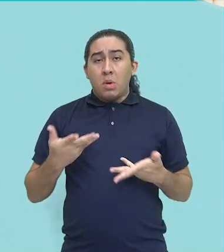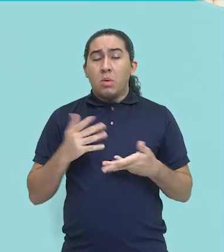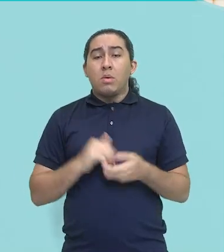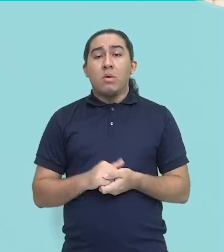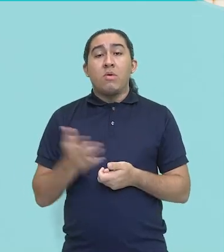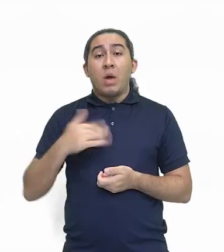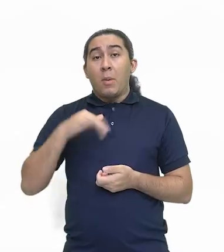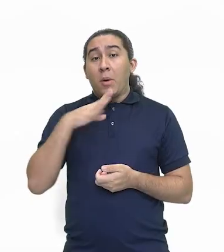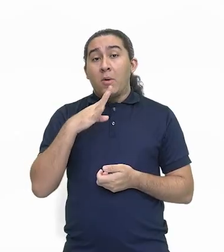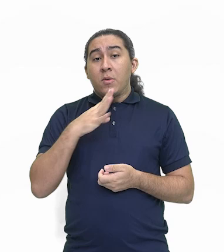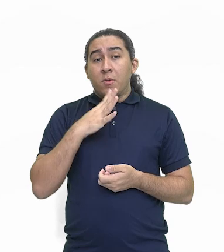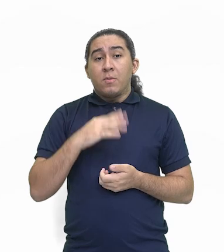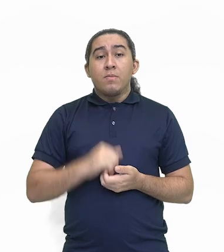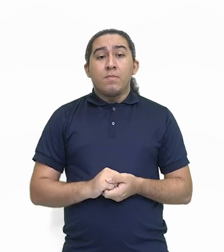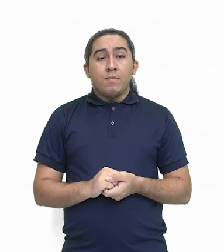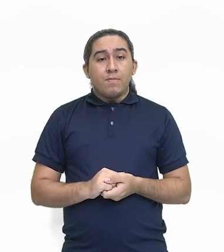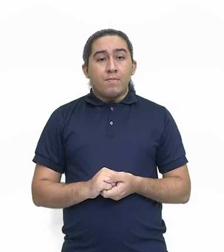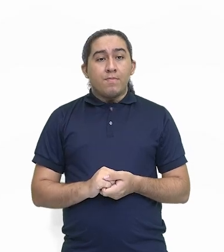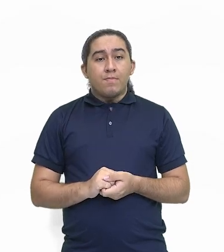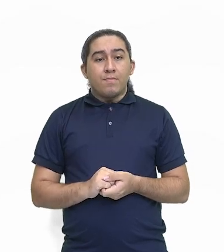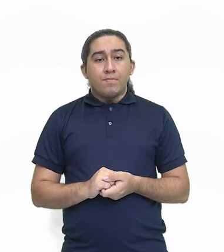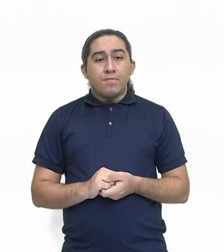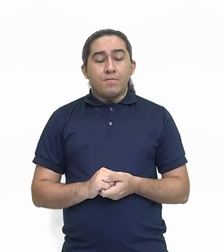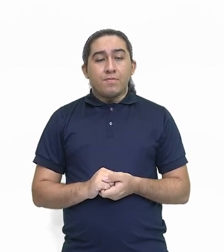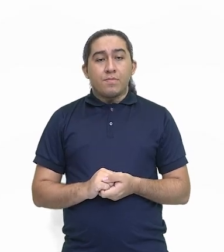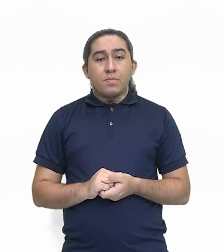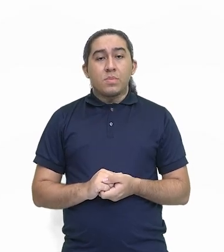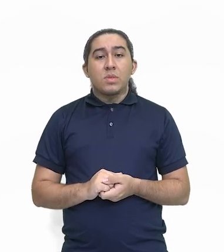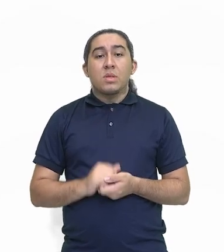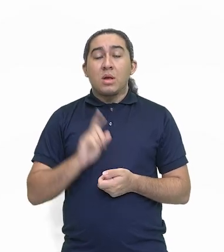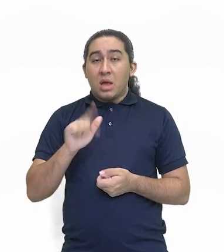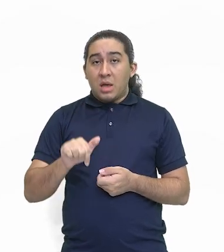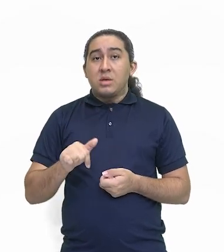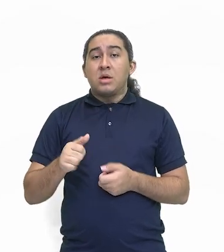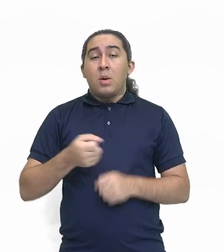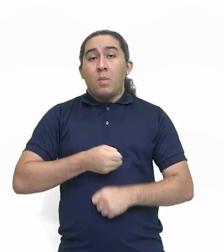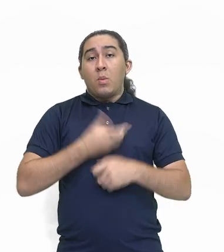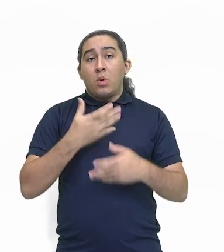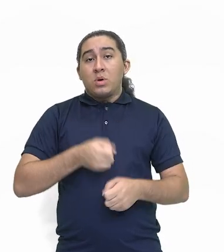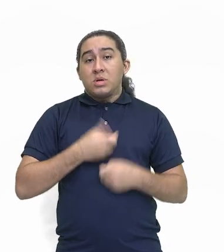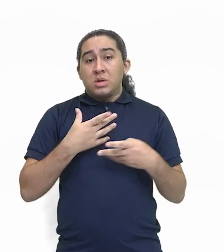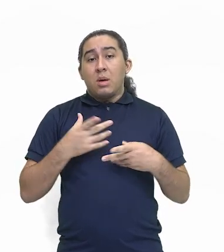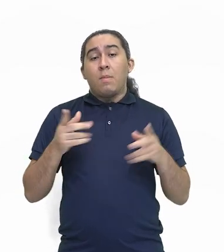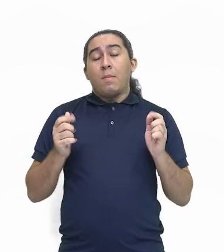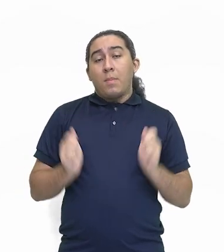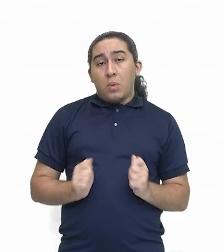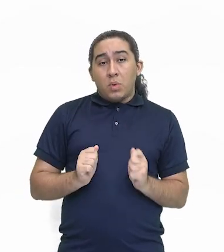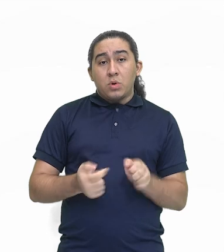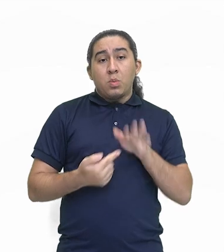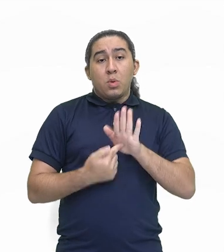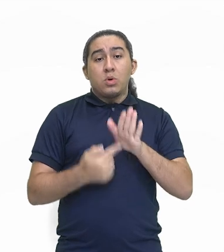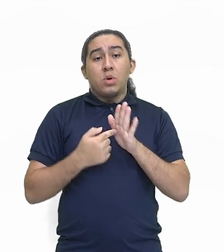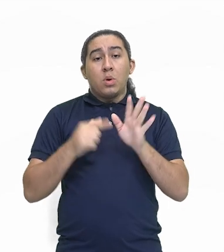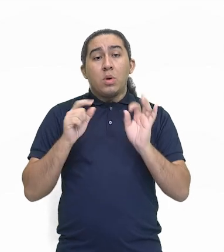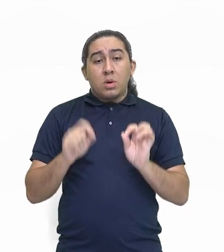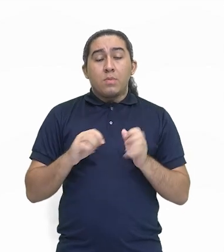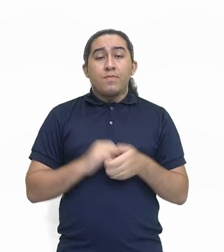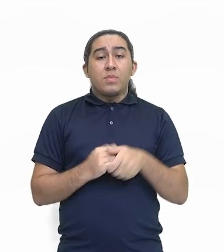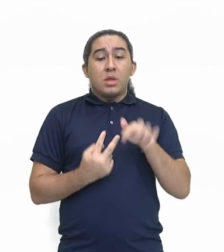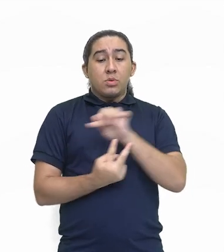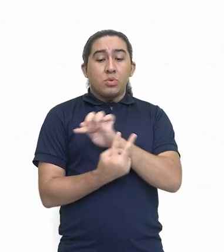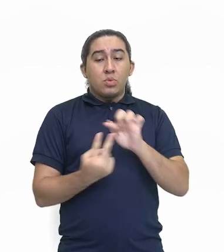Então, vamos conhecer. A satírica também a gente pode apresentar de